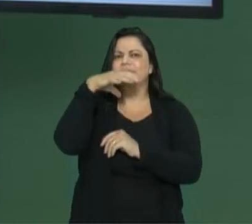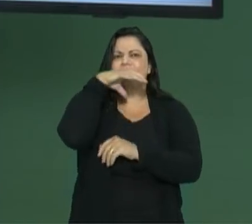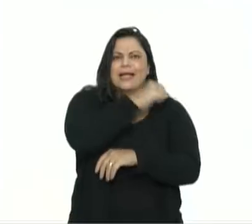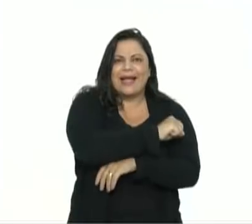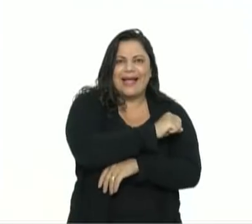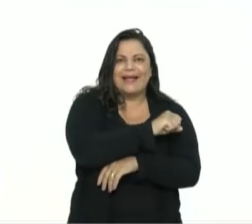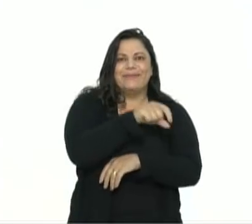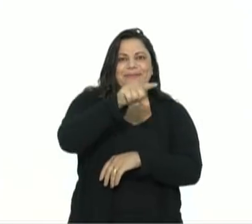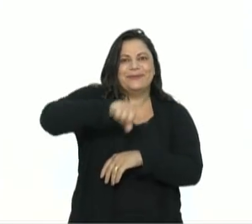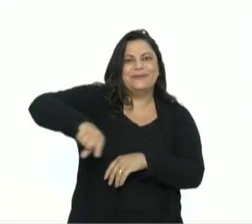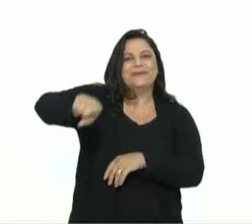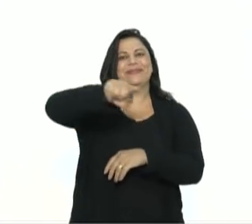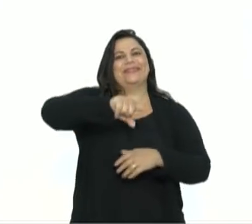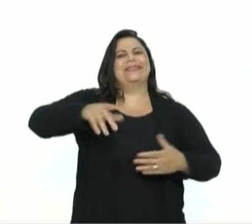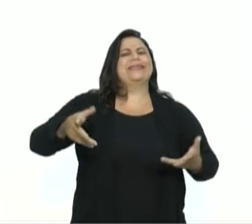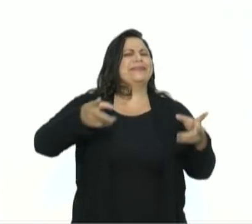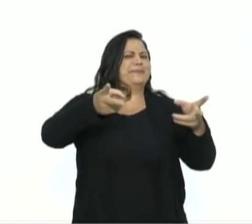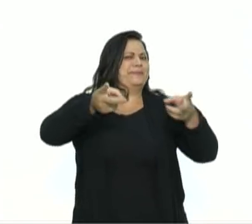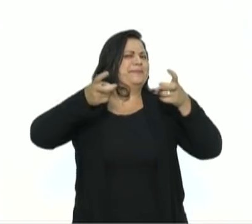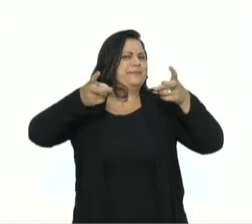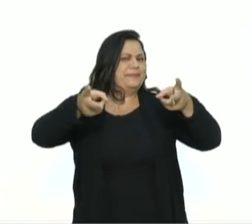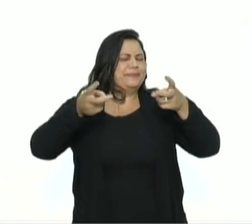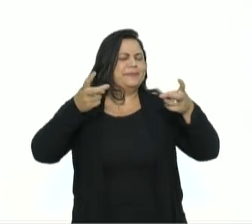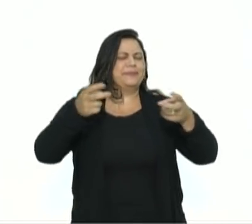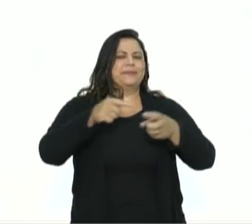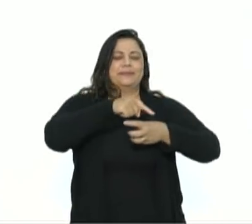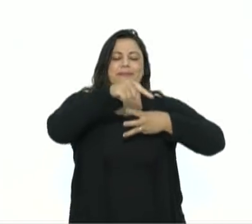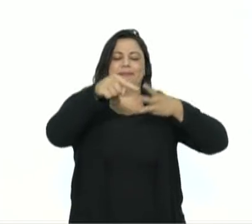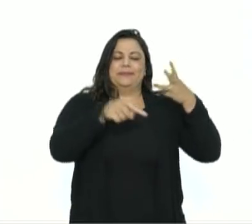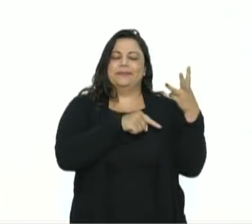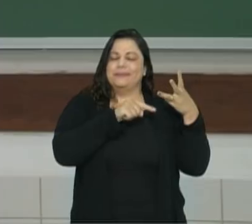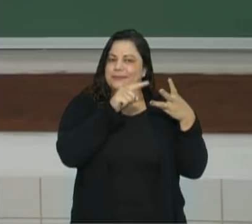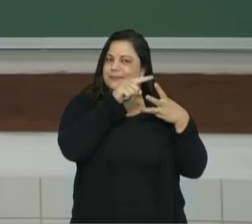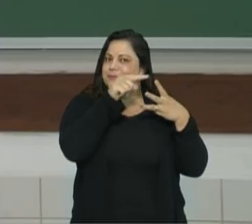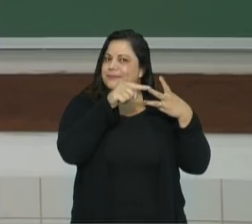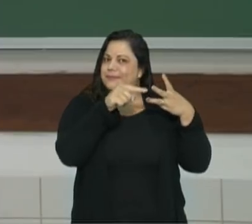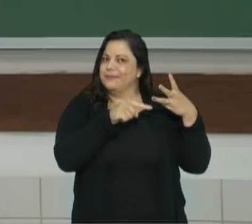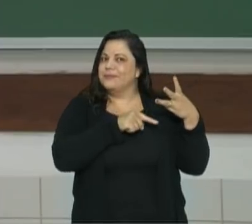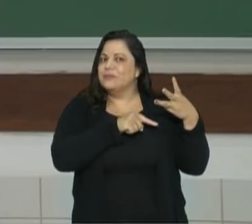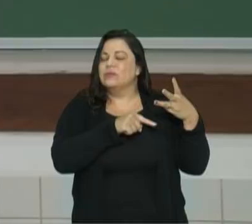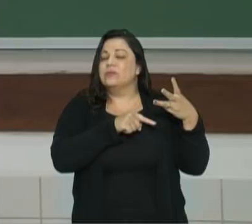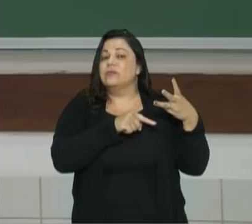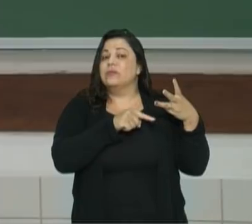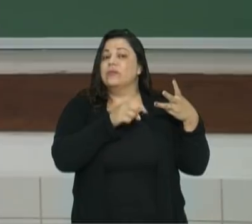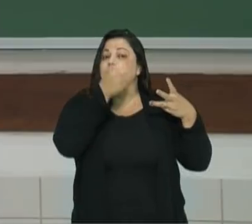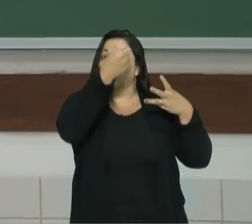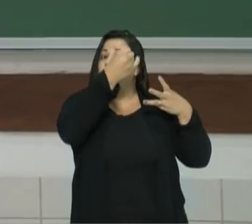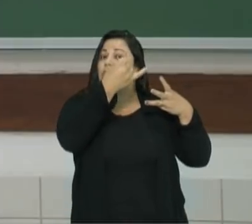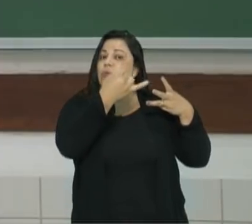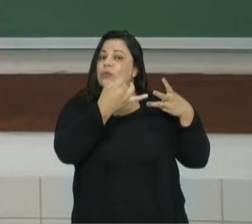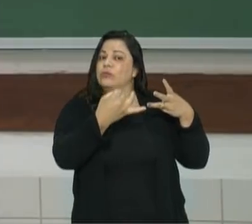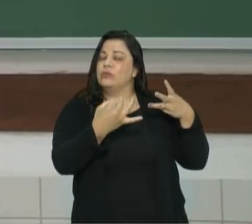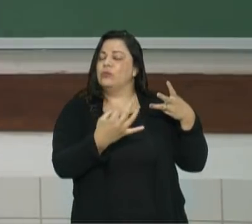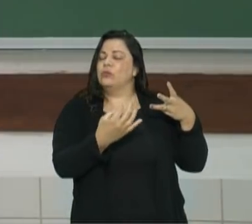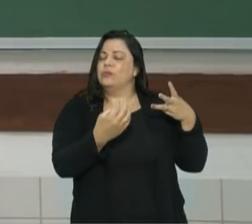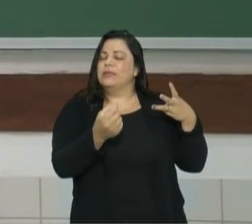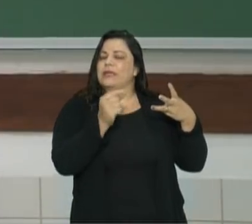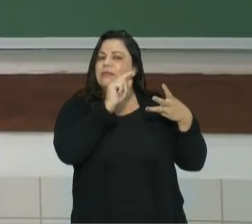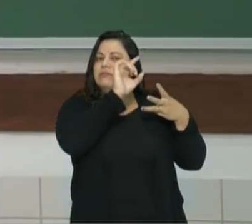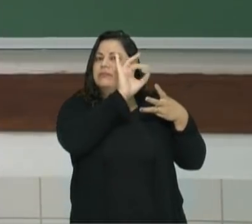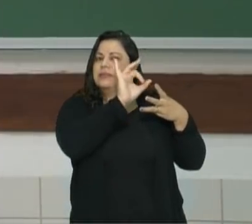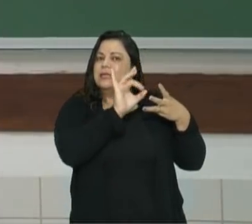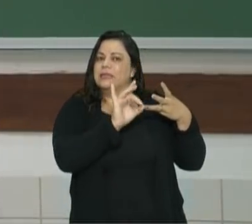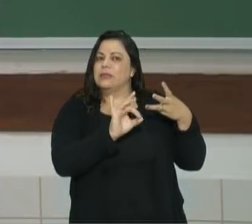com vocês. Observem 3 situações que eu vou fazer com vocês e eu vou numerar essas 3 situações.